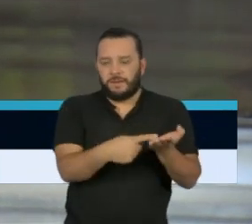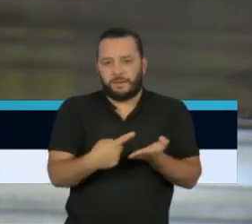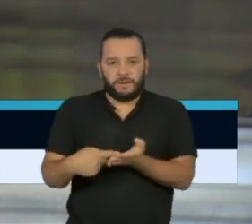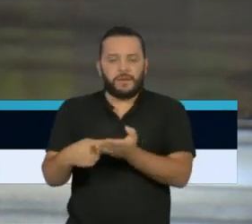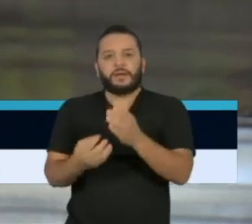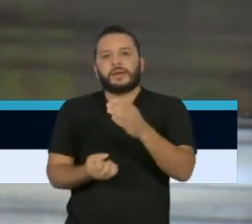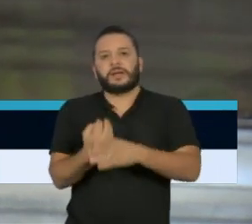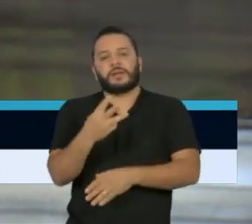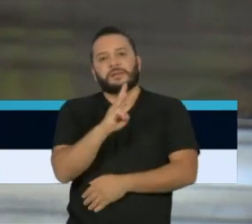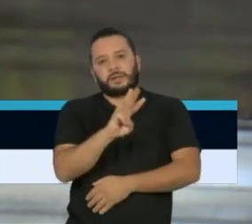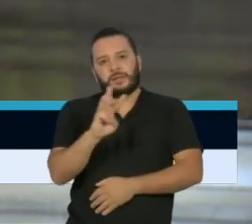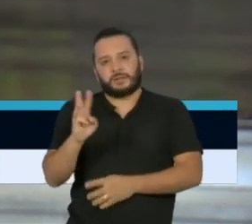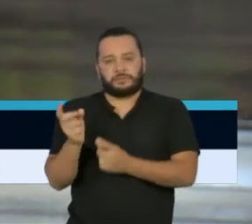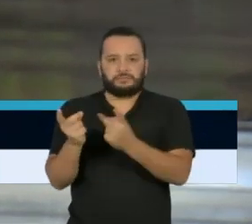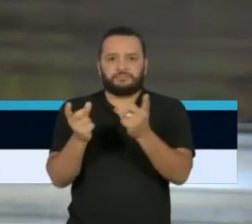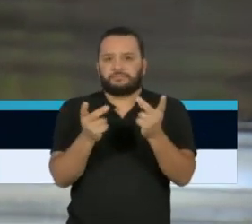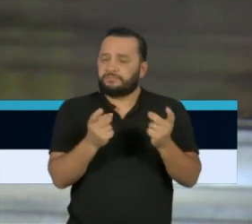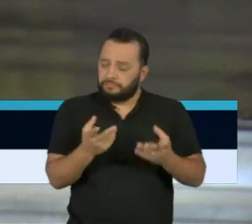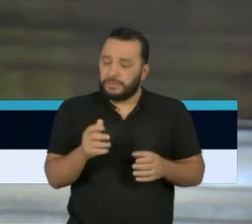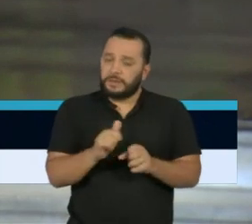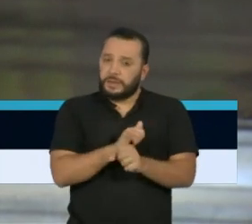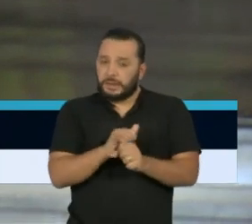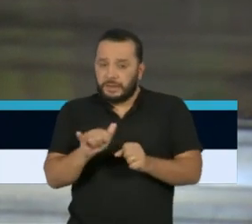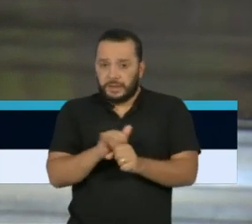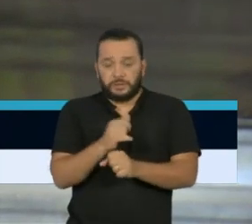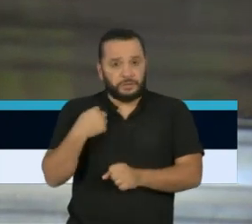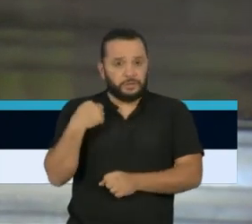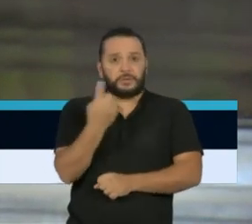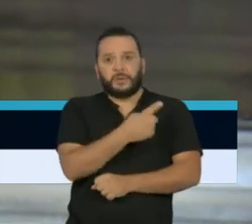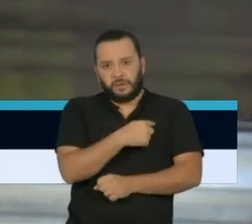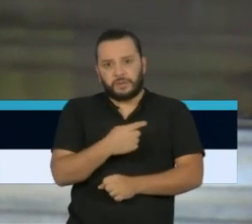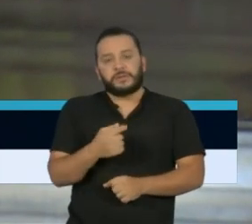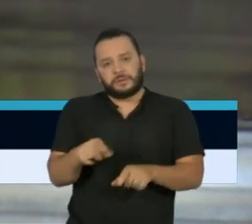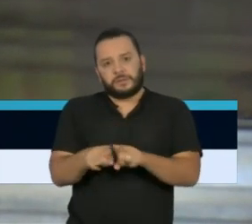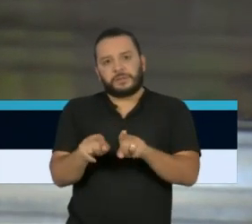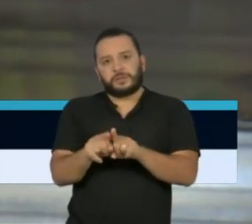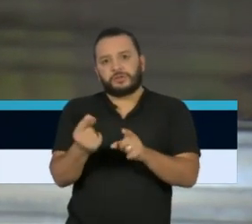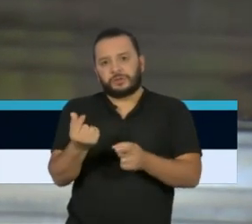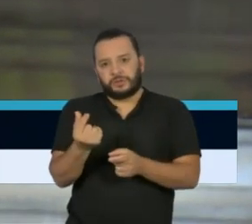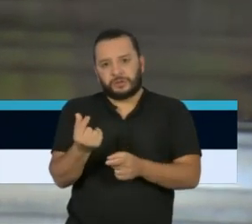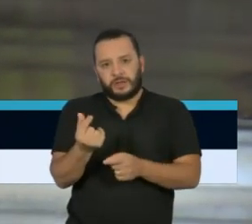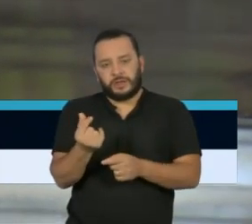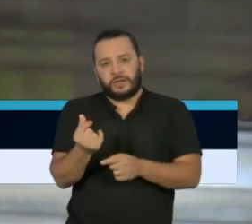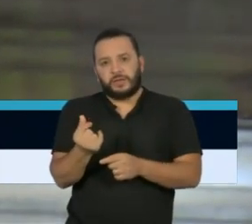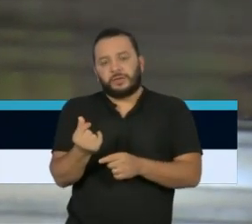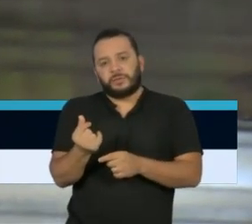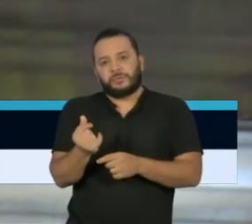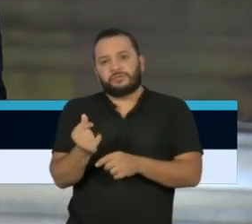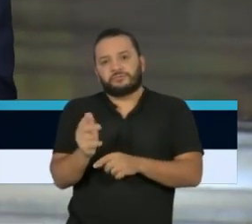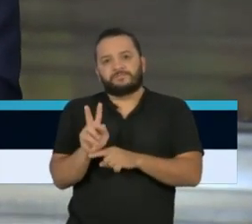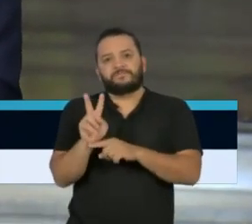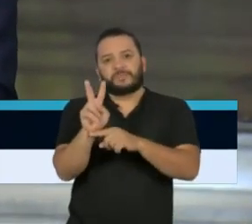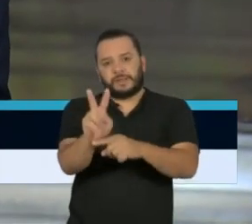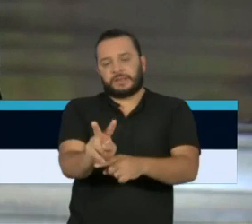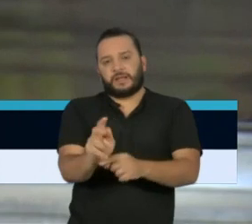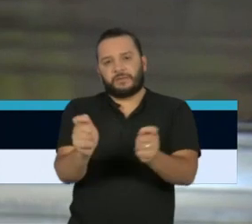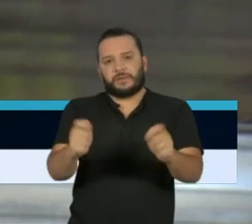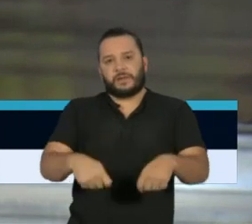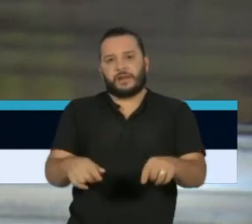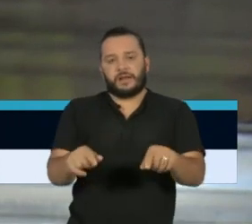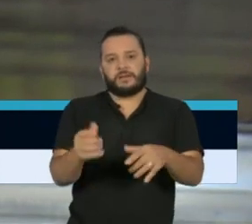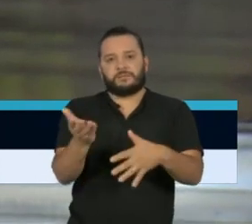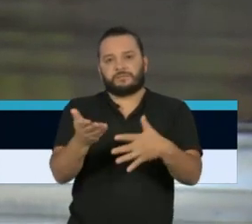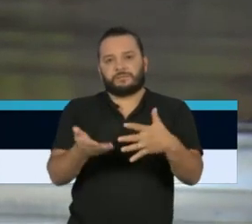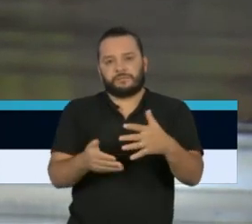procurando alternativas e nós estamos criando também fontes de financiamento. E antes de passar ao Dr. Davi Wipp, quero também agradecer